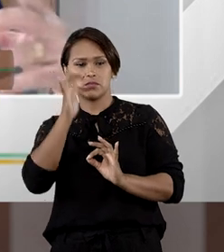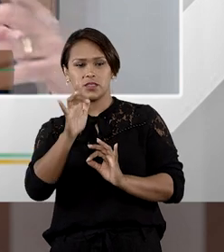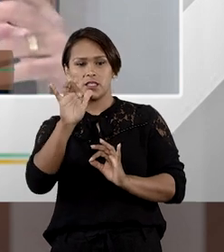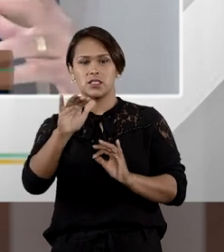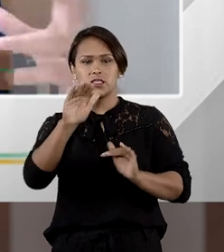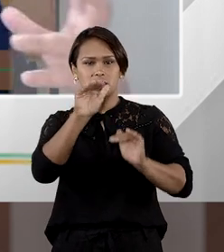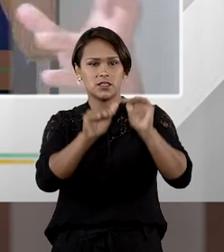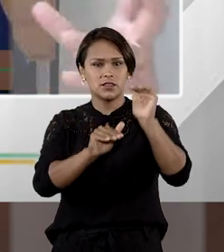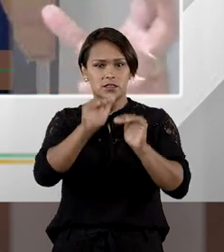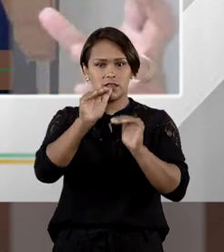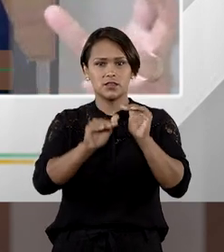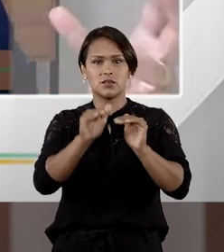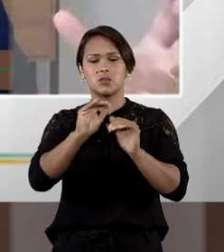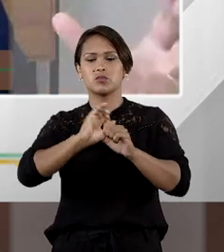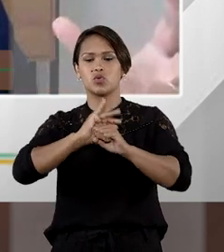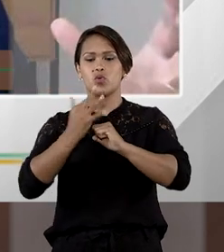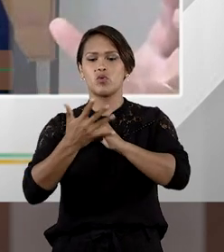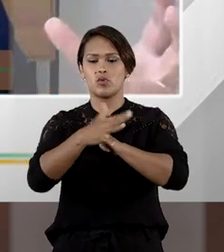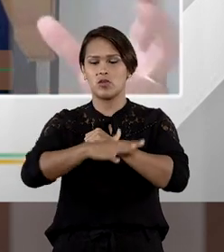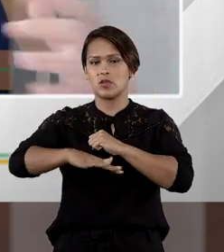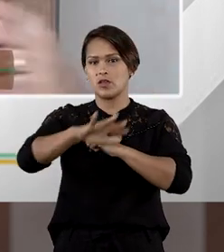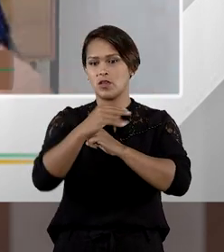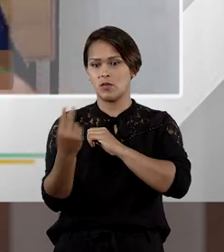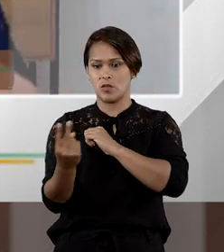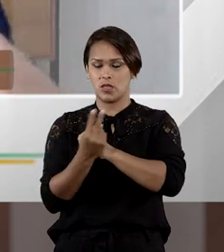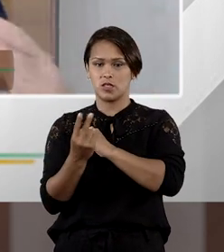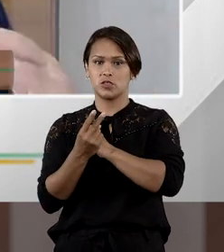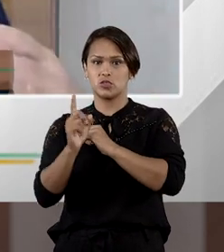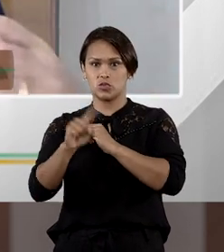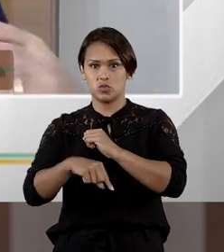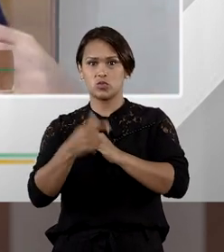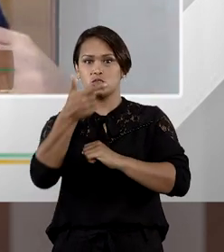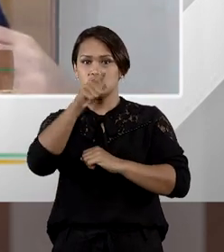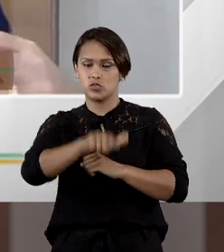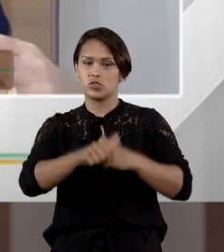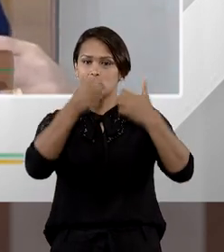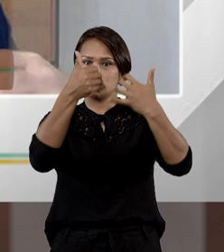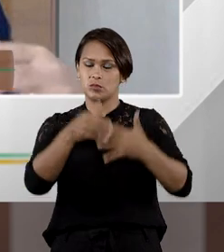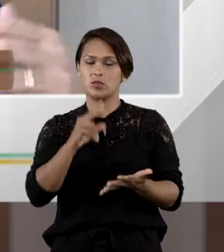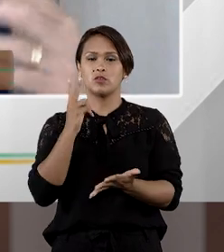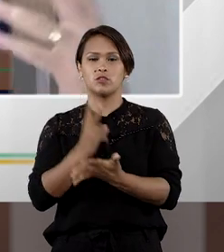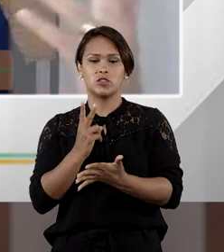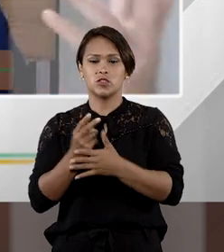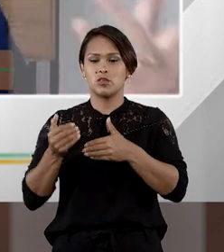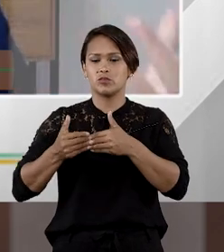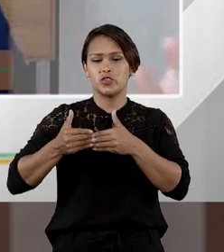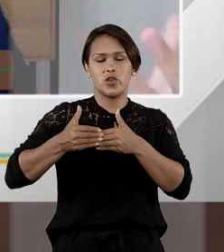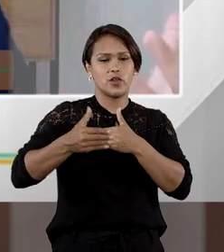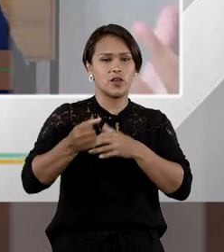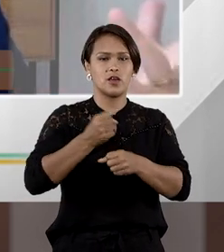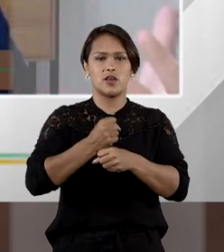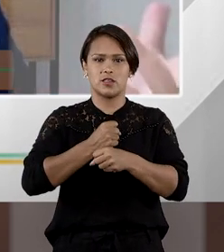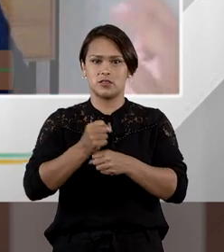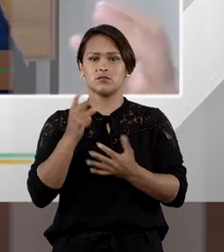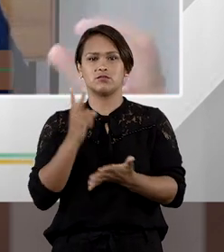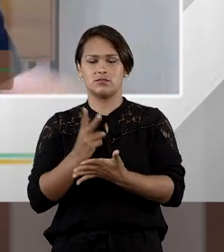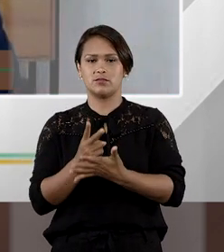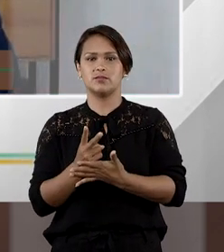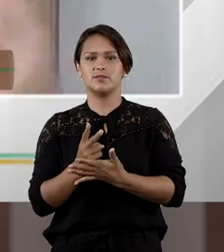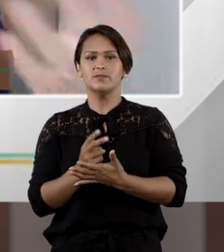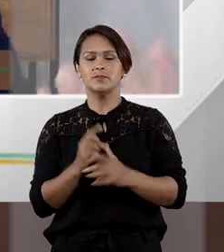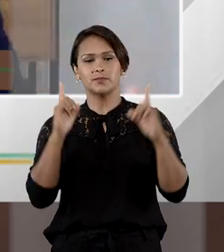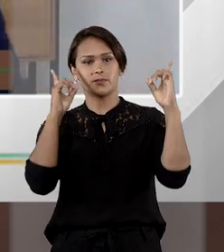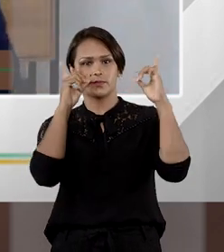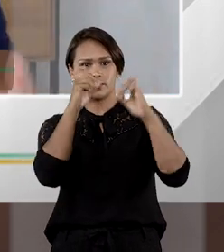essas instabilidades pandêmicas, que na minha opinião, repito, vão durar por anos,